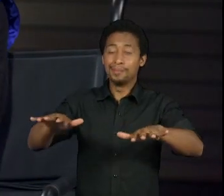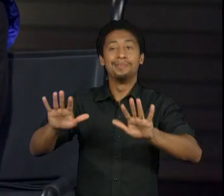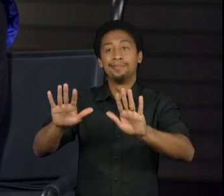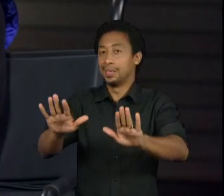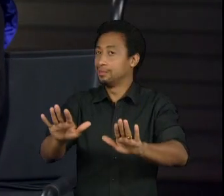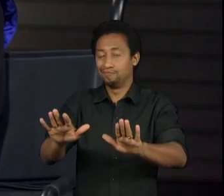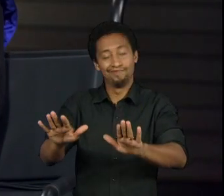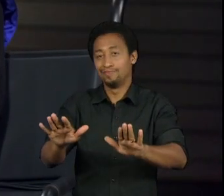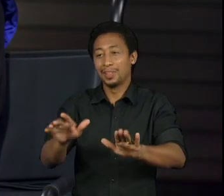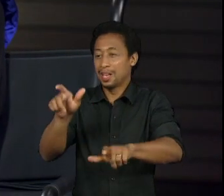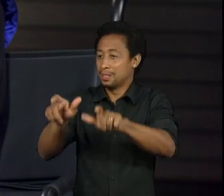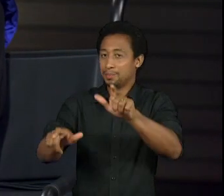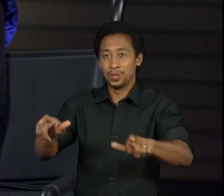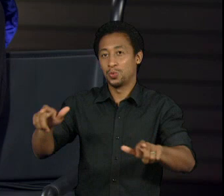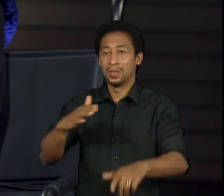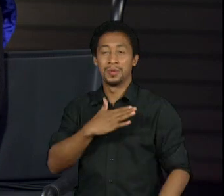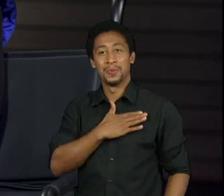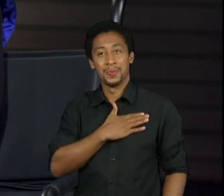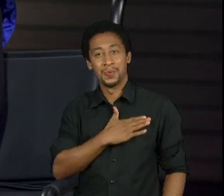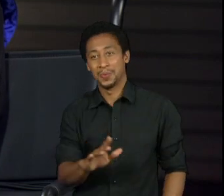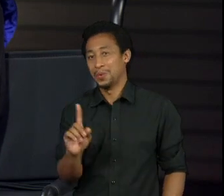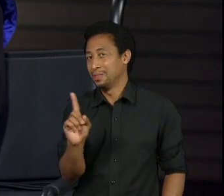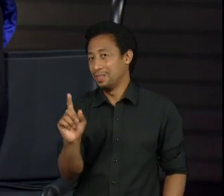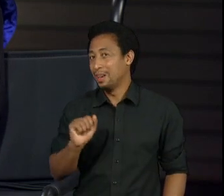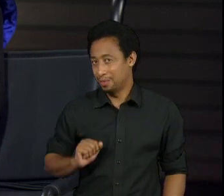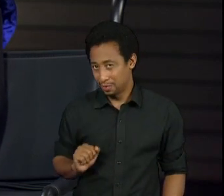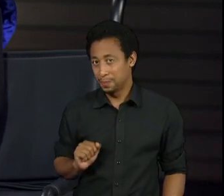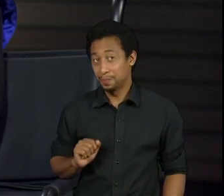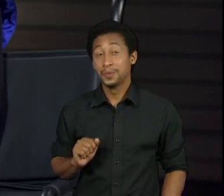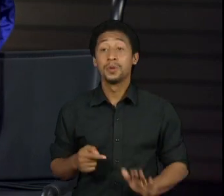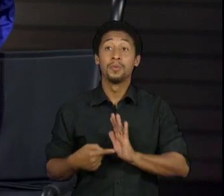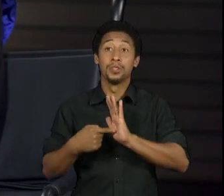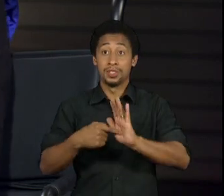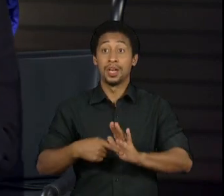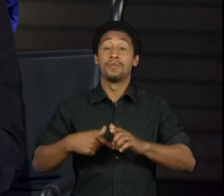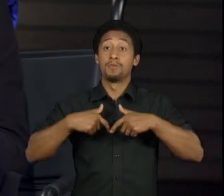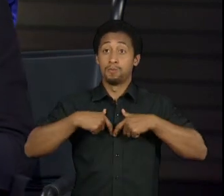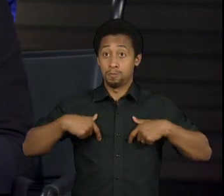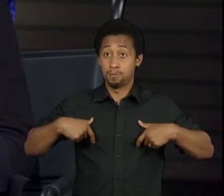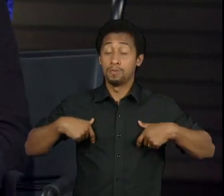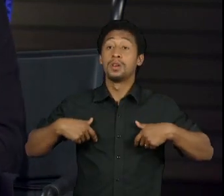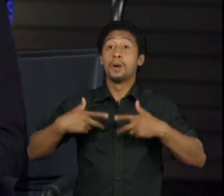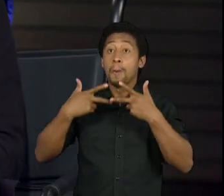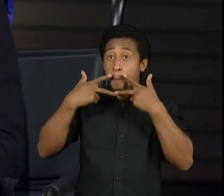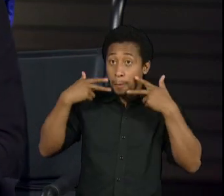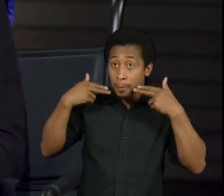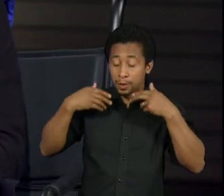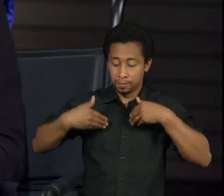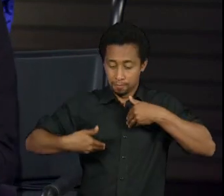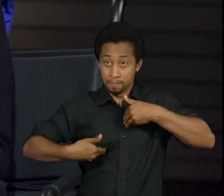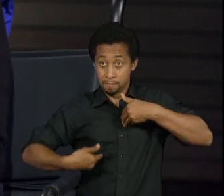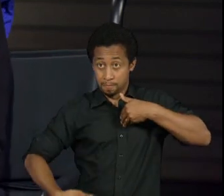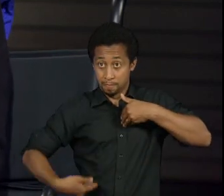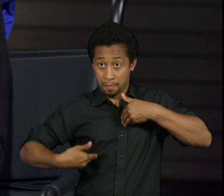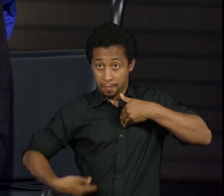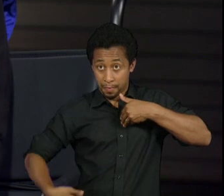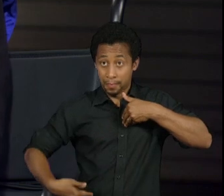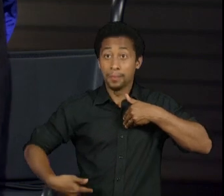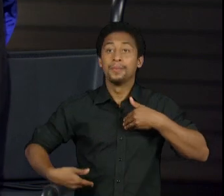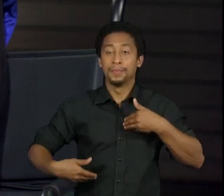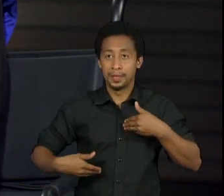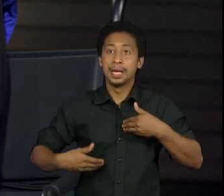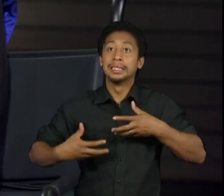Porque ele, na verdade, o que distingue o biquíni de duas peças ele está abaixo do umbigo. E o umbigo